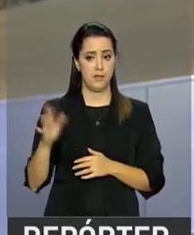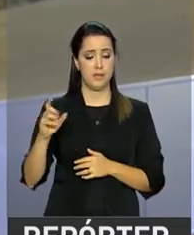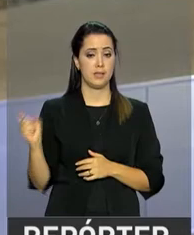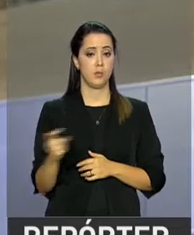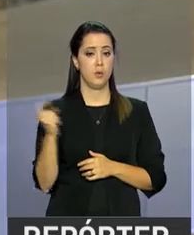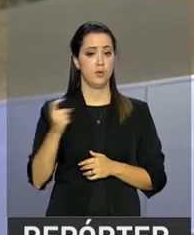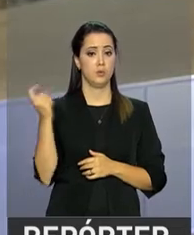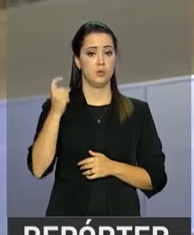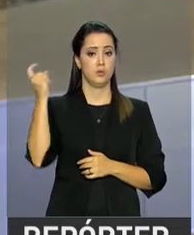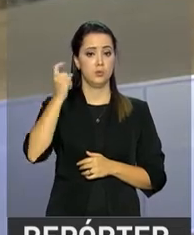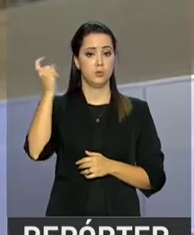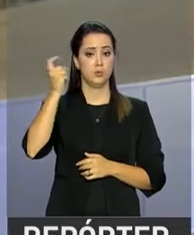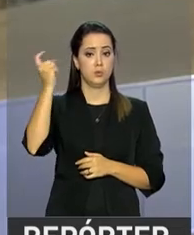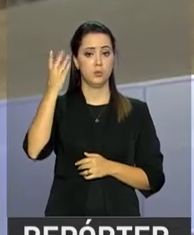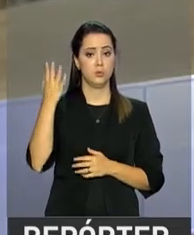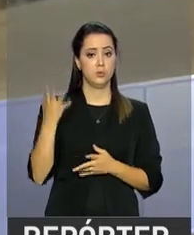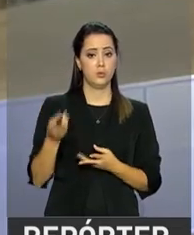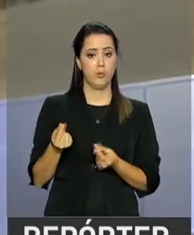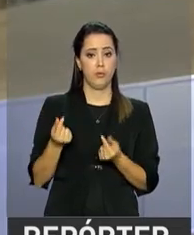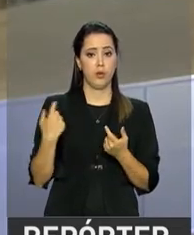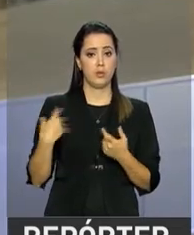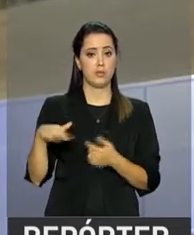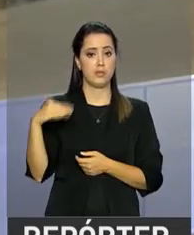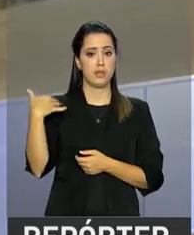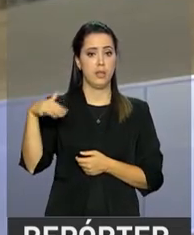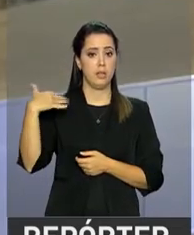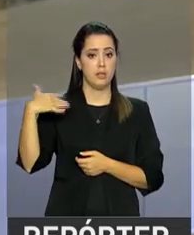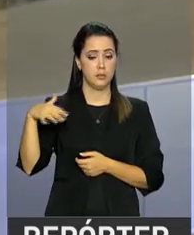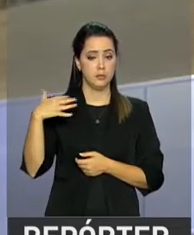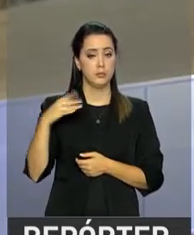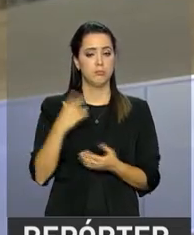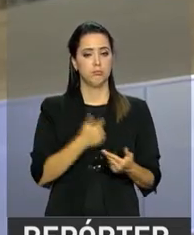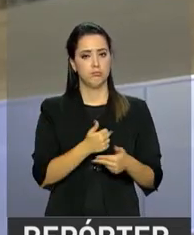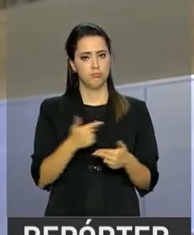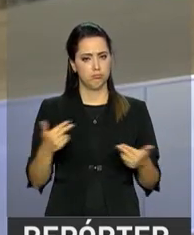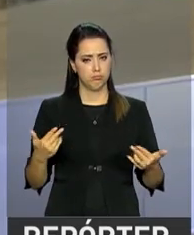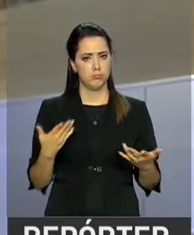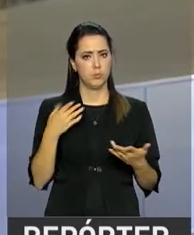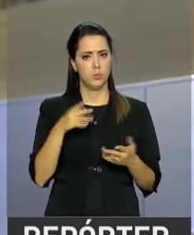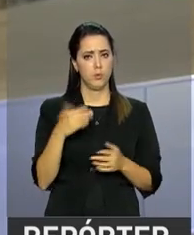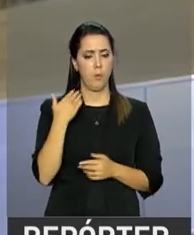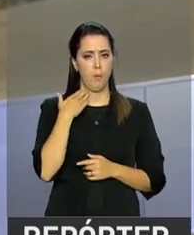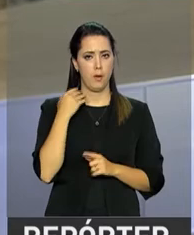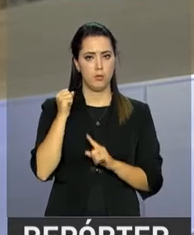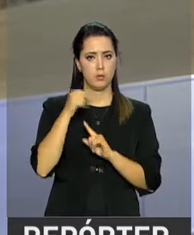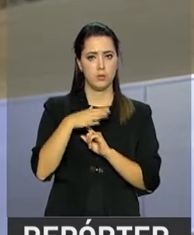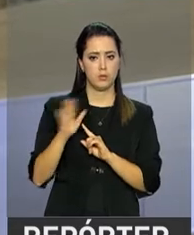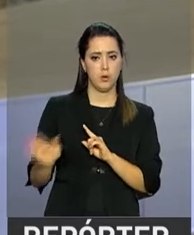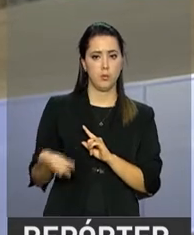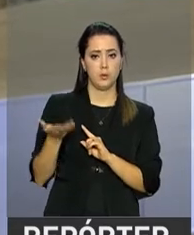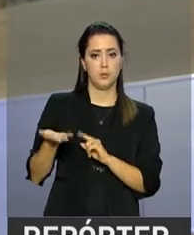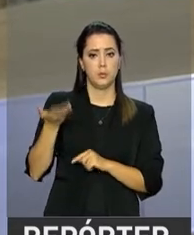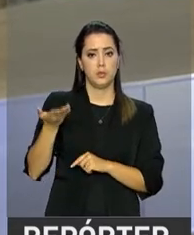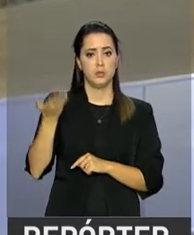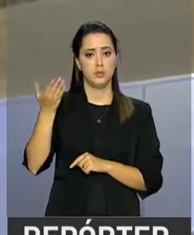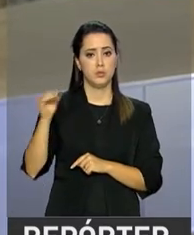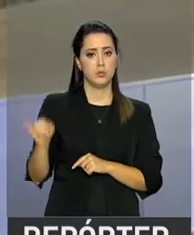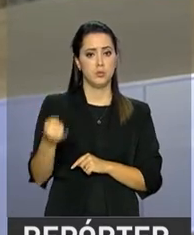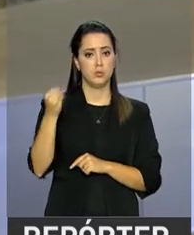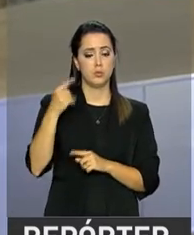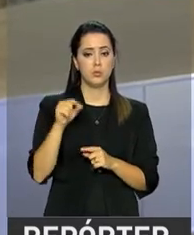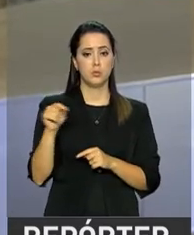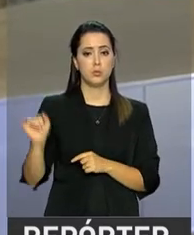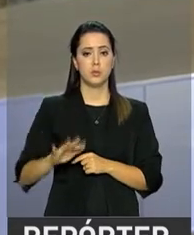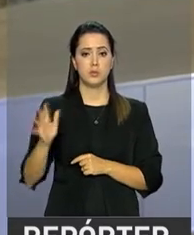alta pressionando os preços dos produtos no mercado o banco central aumenta os juros isso para fazer com que